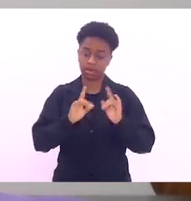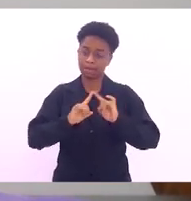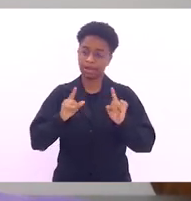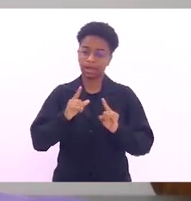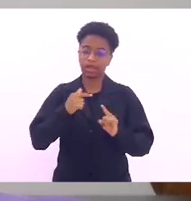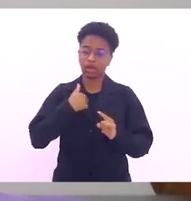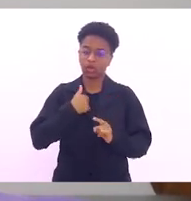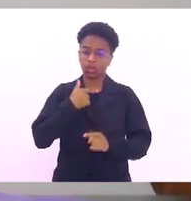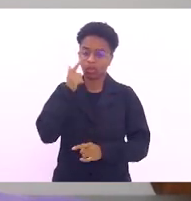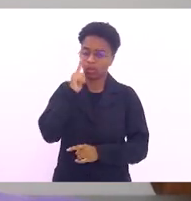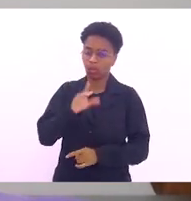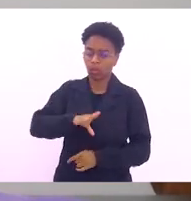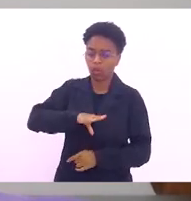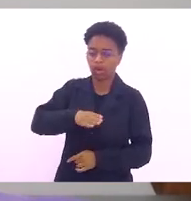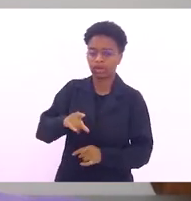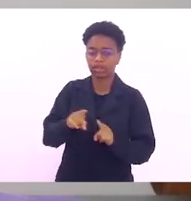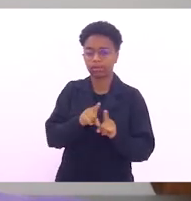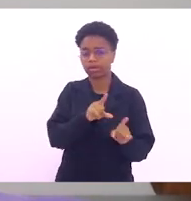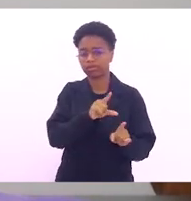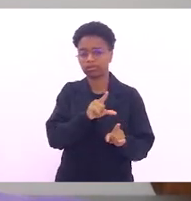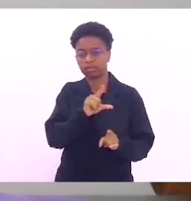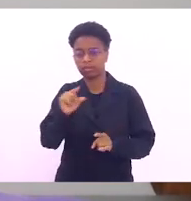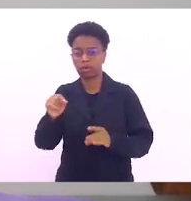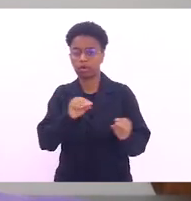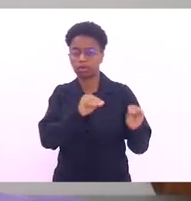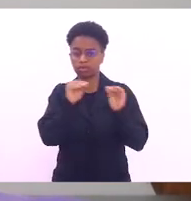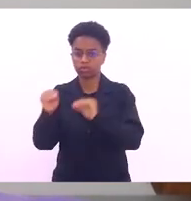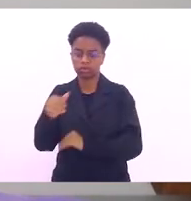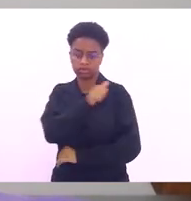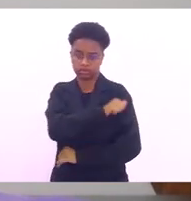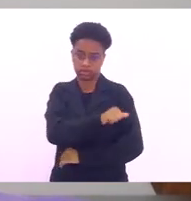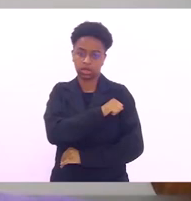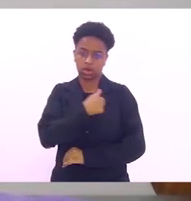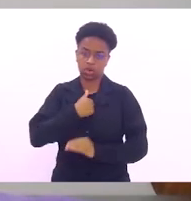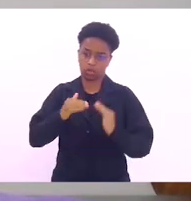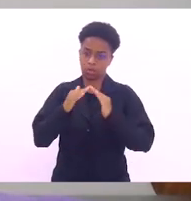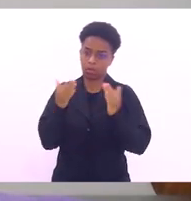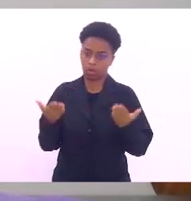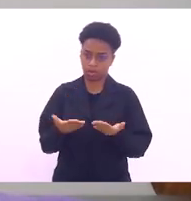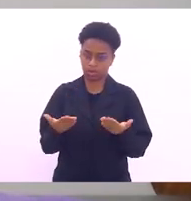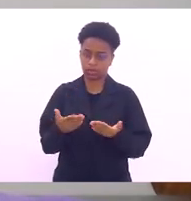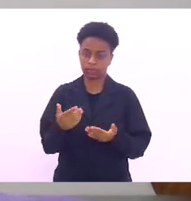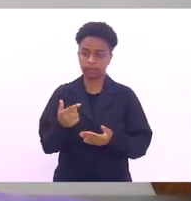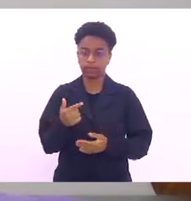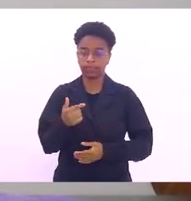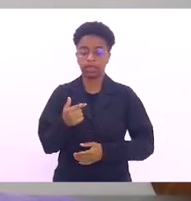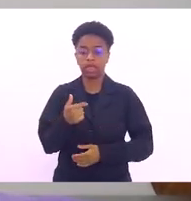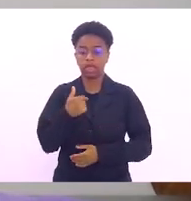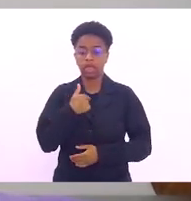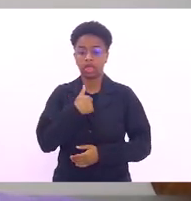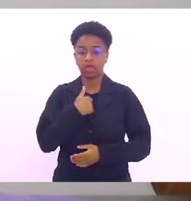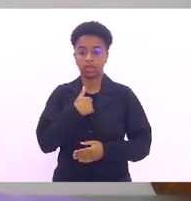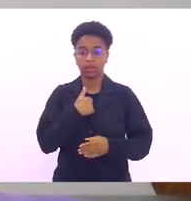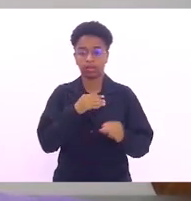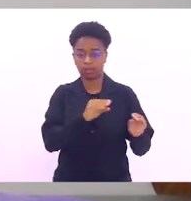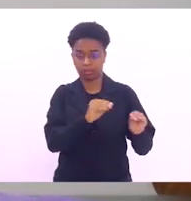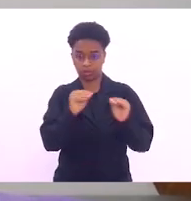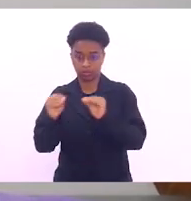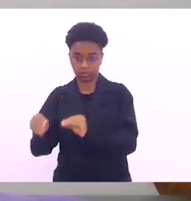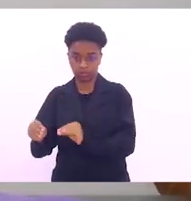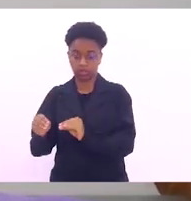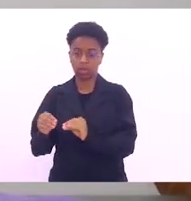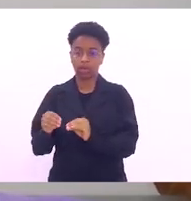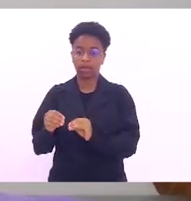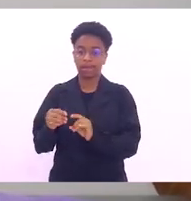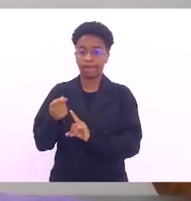arrumei dinheiro emprestado e vim embora com mudança para o Rio de Janeiro onde hoje eu resido sair do Rio Grande do Norte com uma medida protetiva e seis meses de